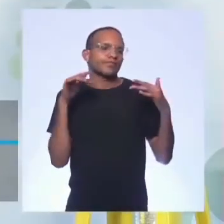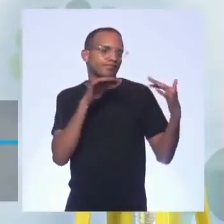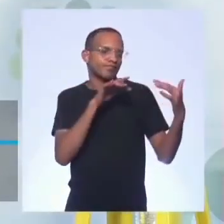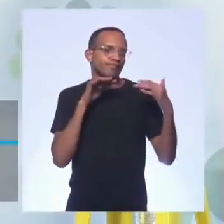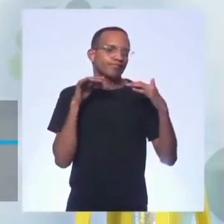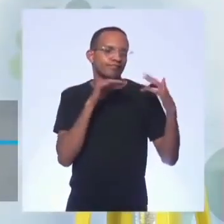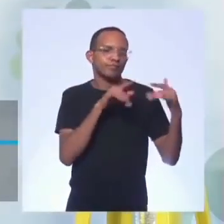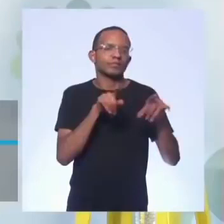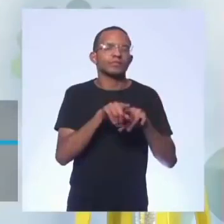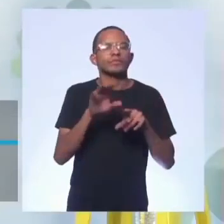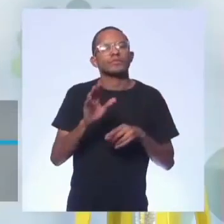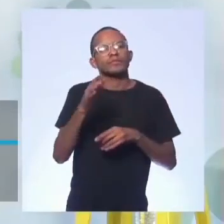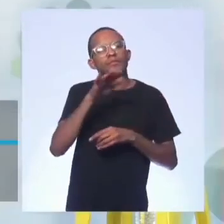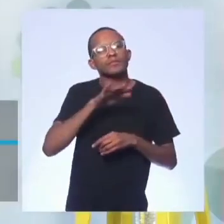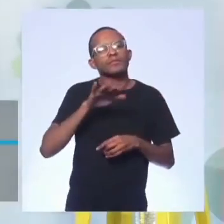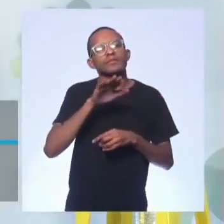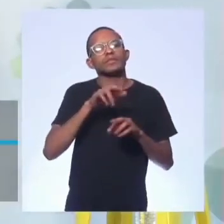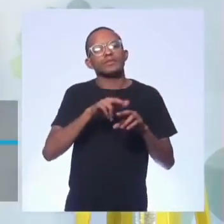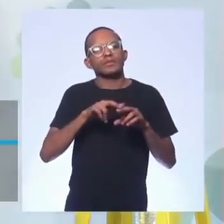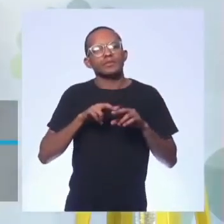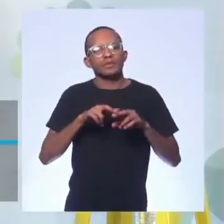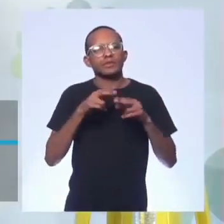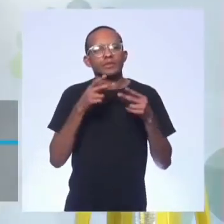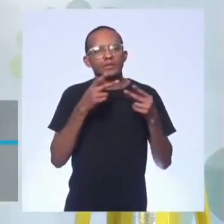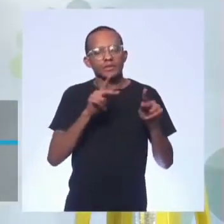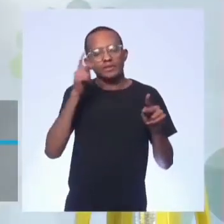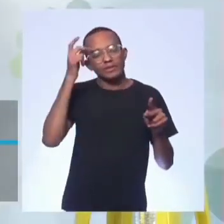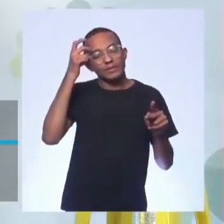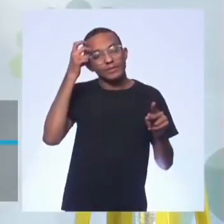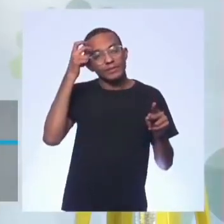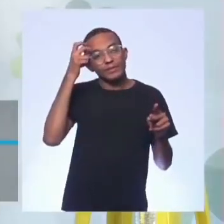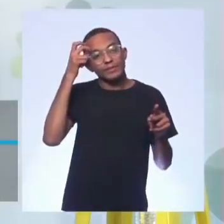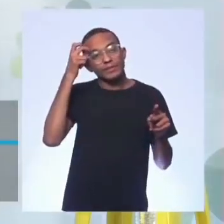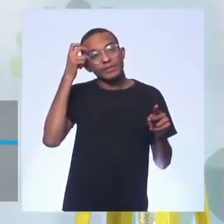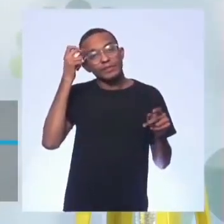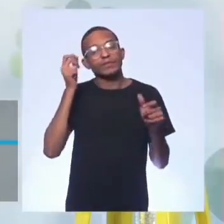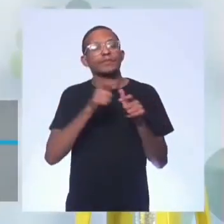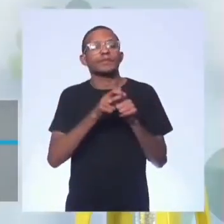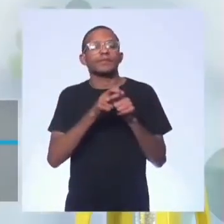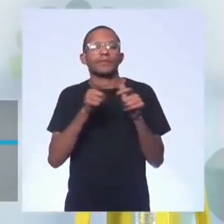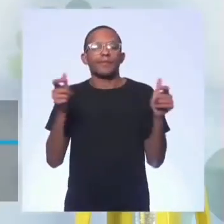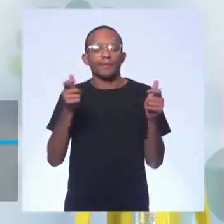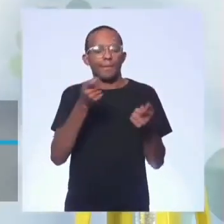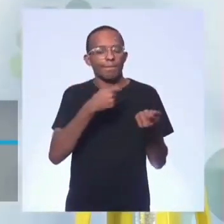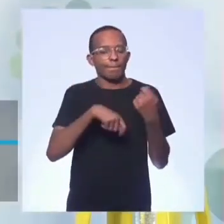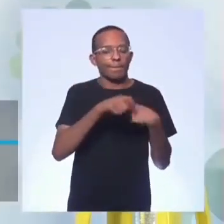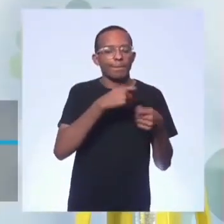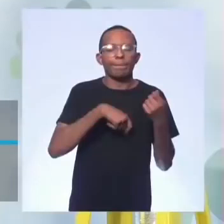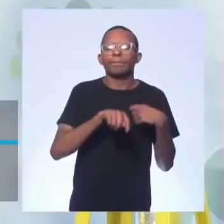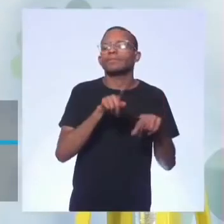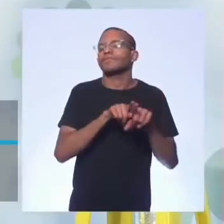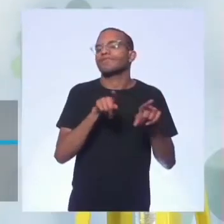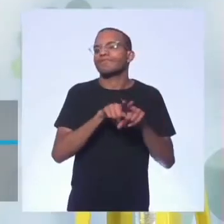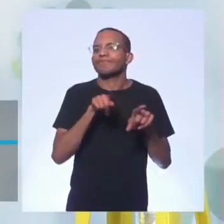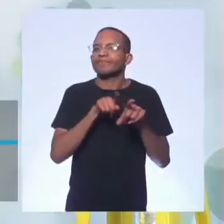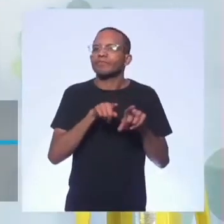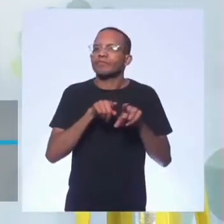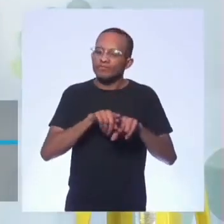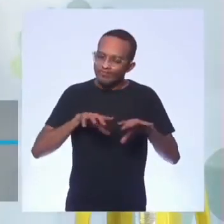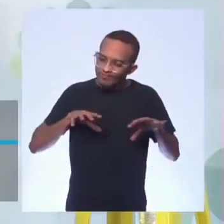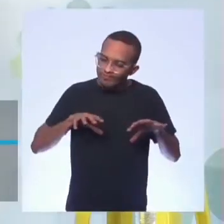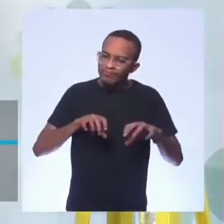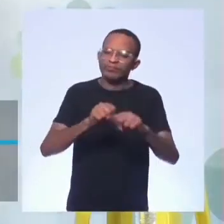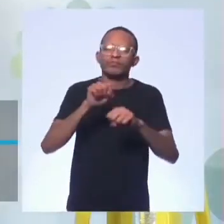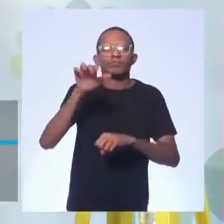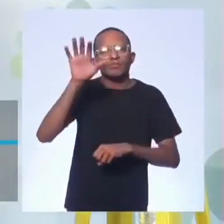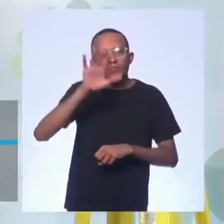conflitos ocorridos devido aí à expansão capitalista, à